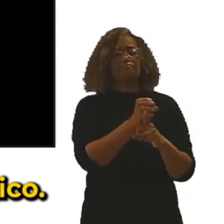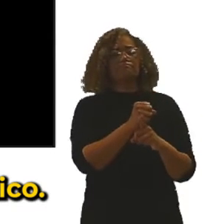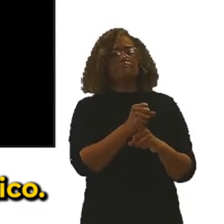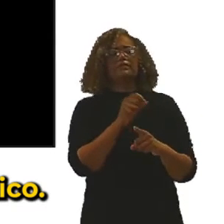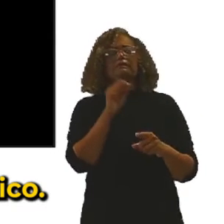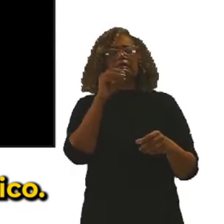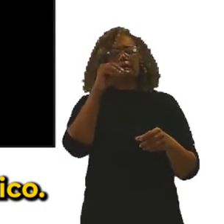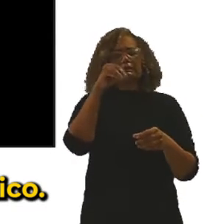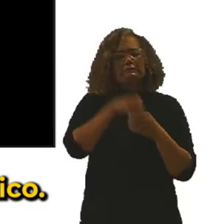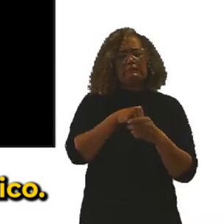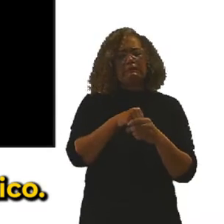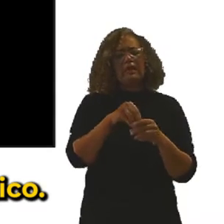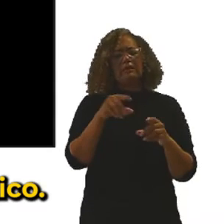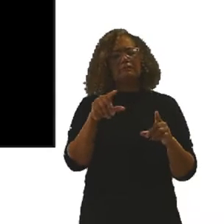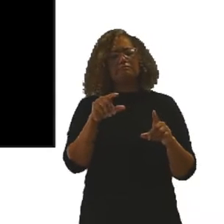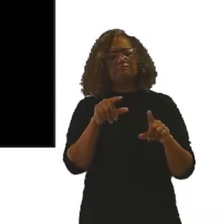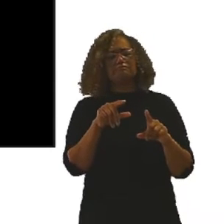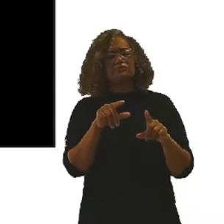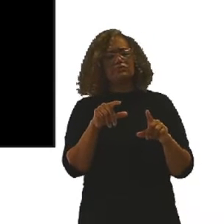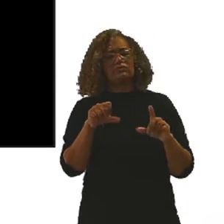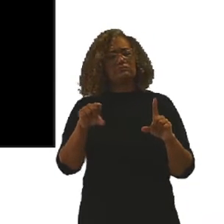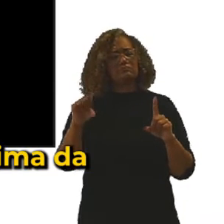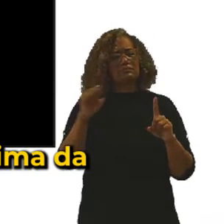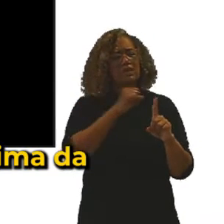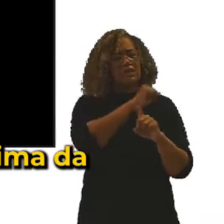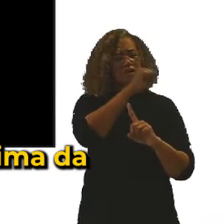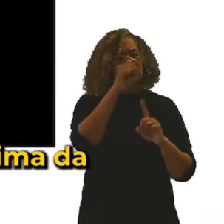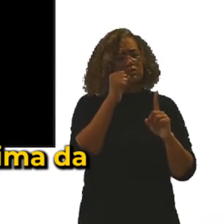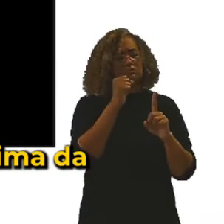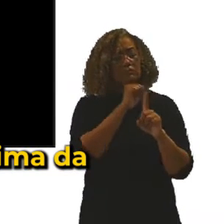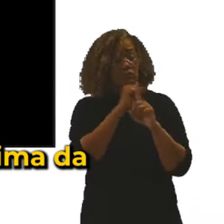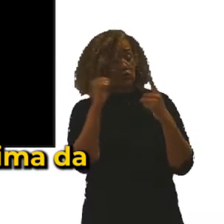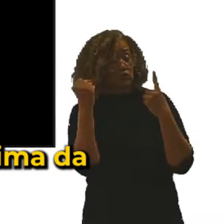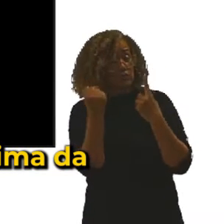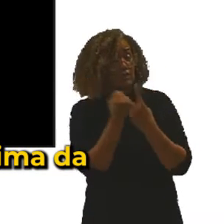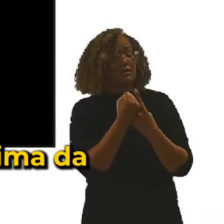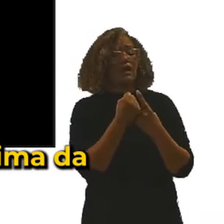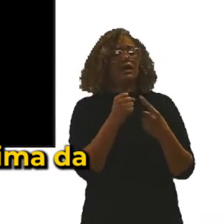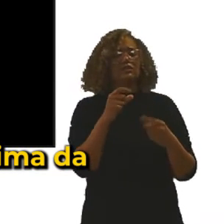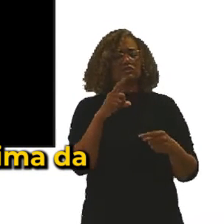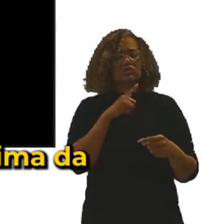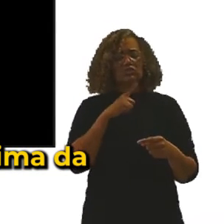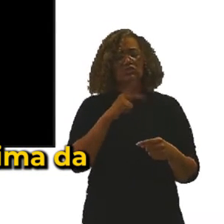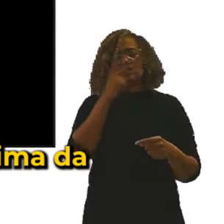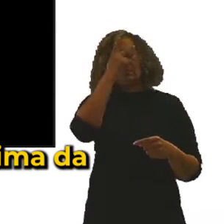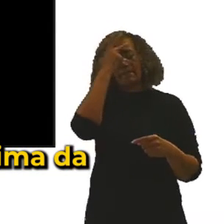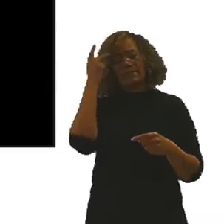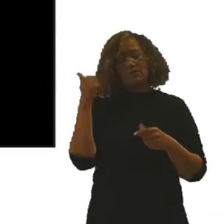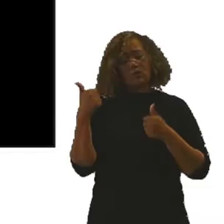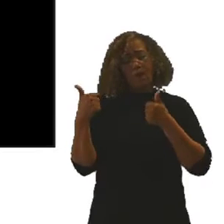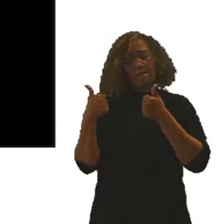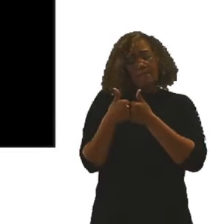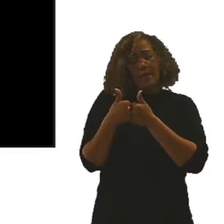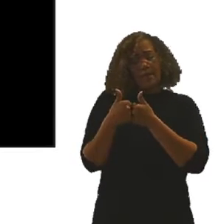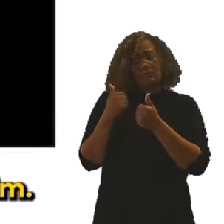sociedade, efetivamente sobre o pensamento jurídico. Eu me lembro que uma pessoa muito próxima da minha família,